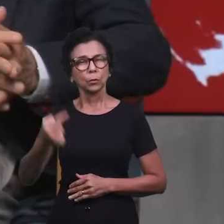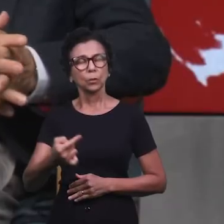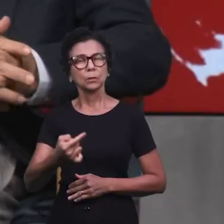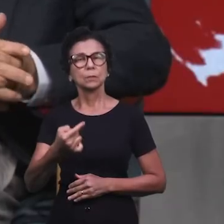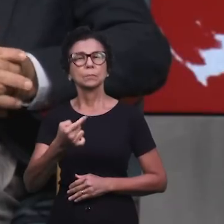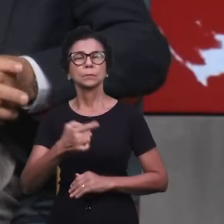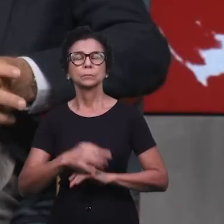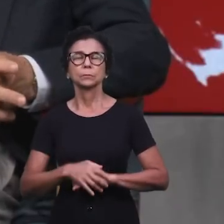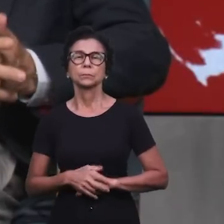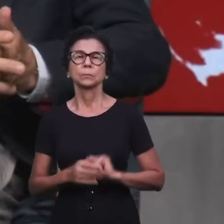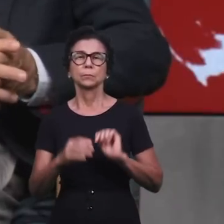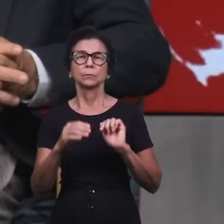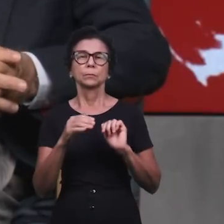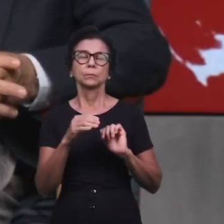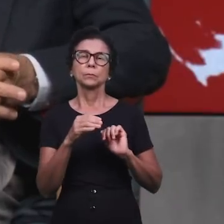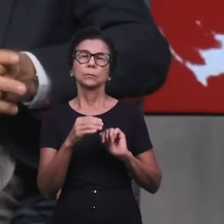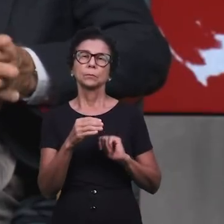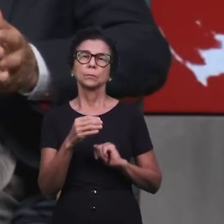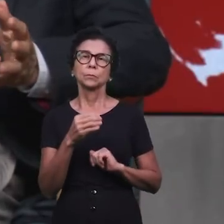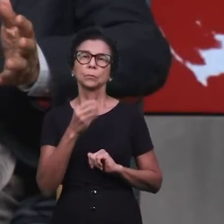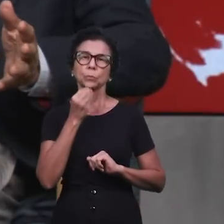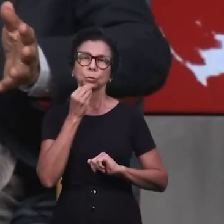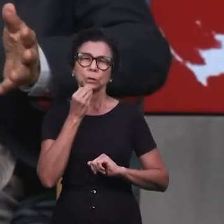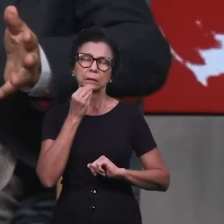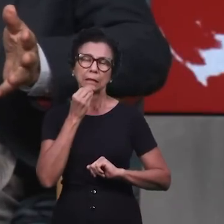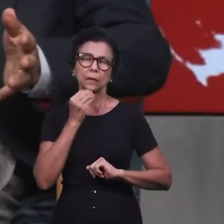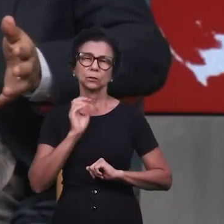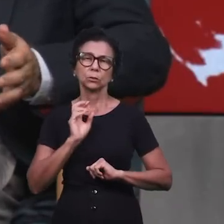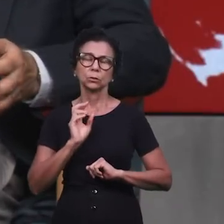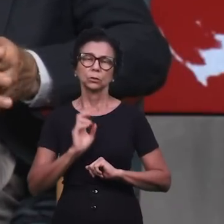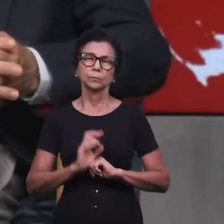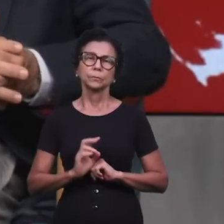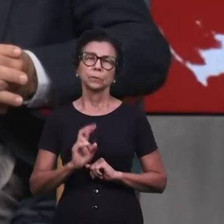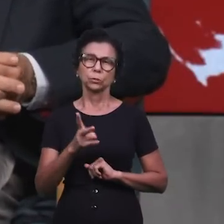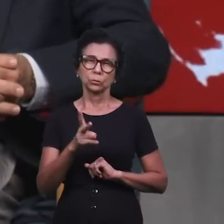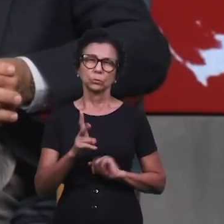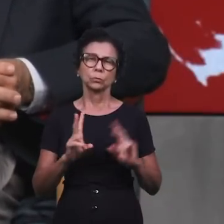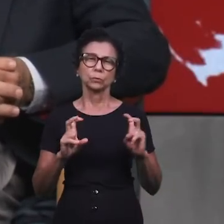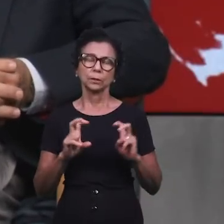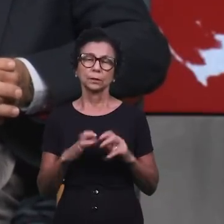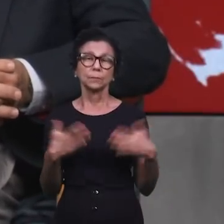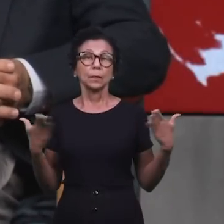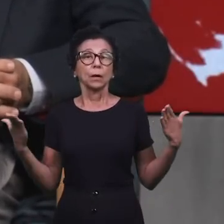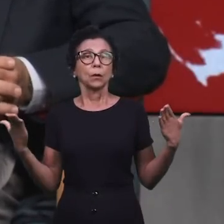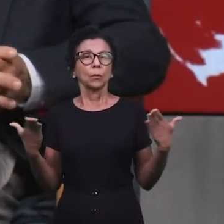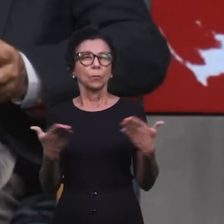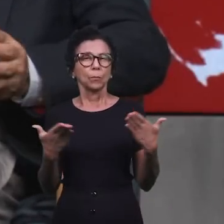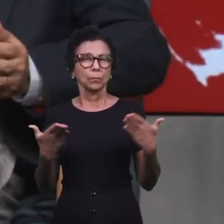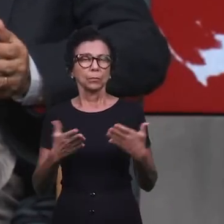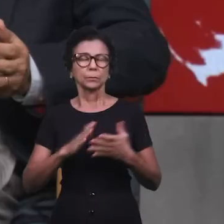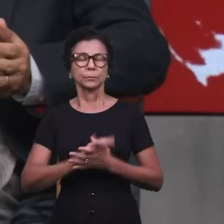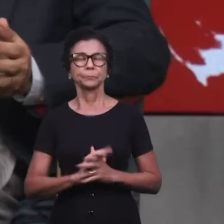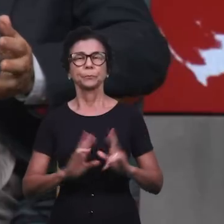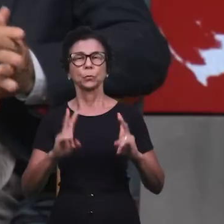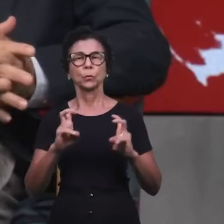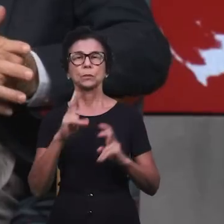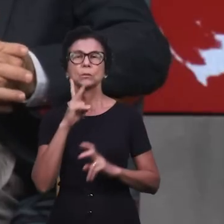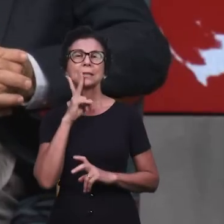falar hoje e no próximo programa sobre a ceia, tendo em vista que